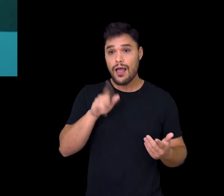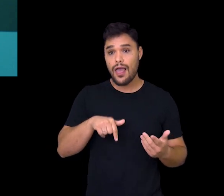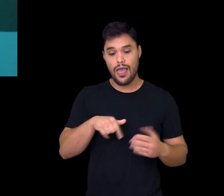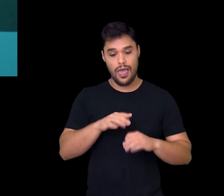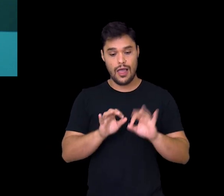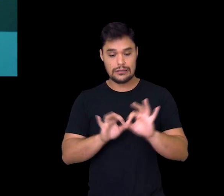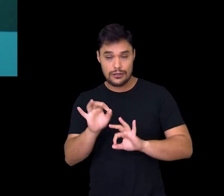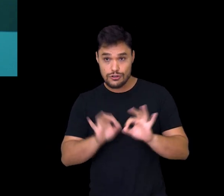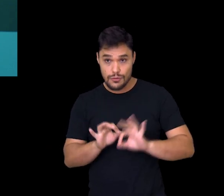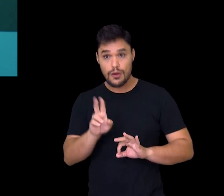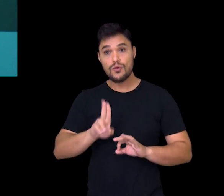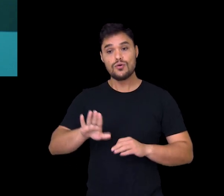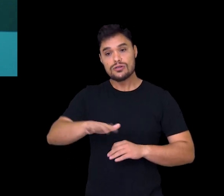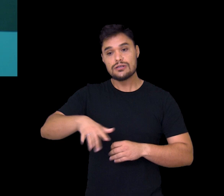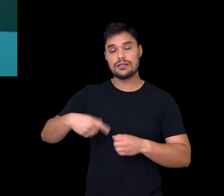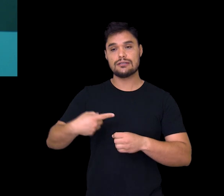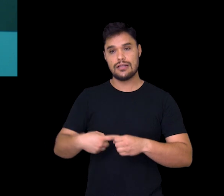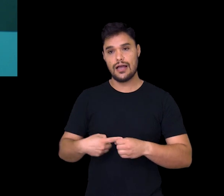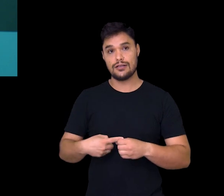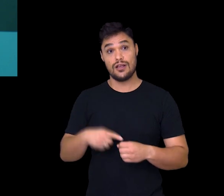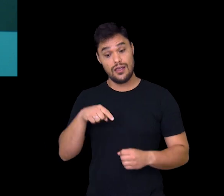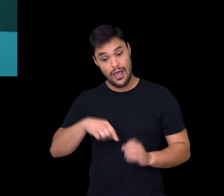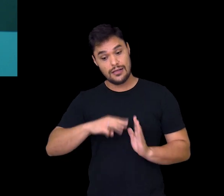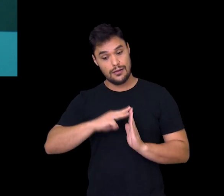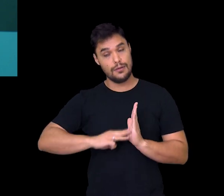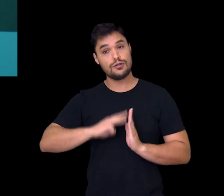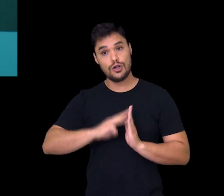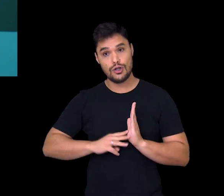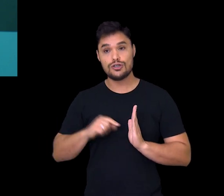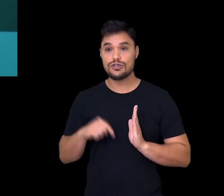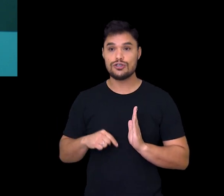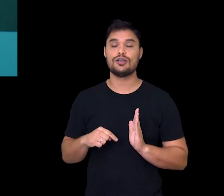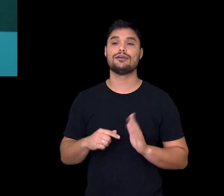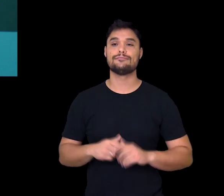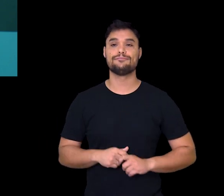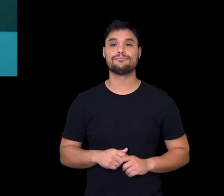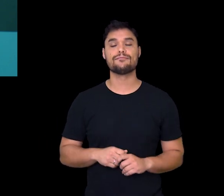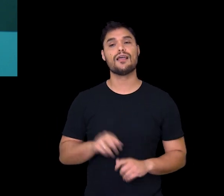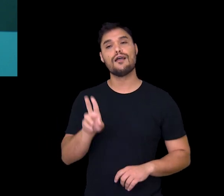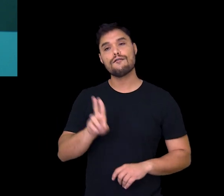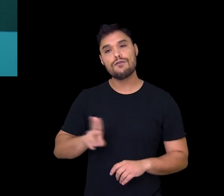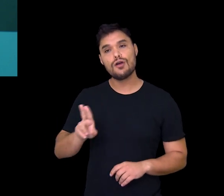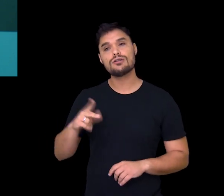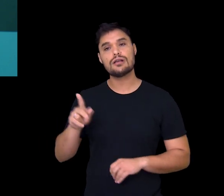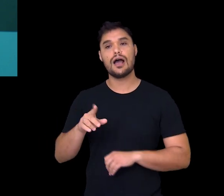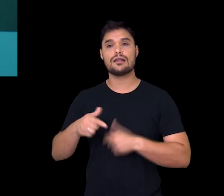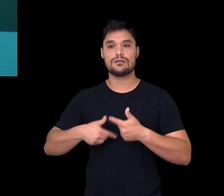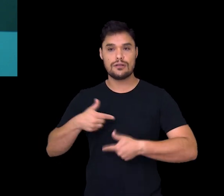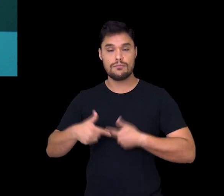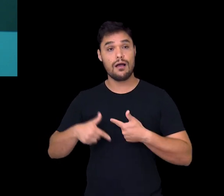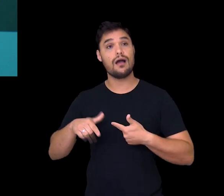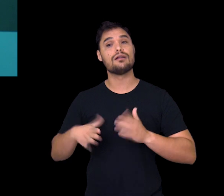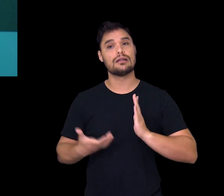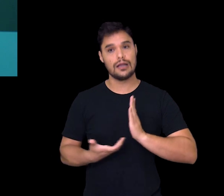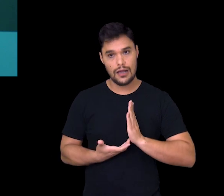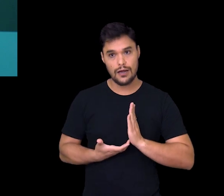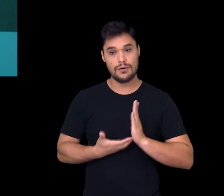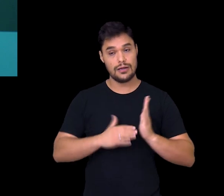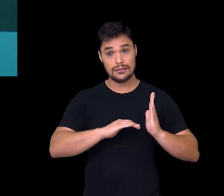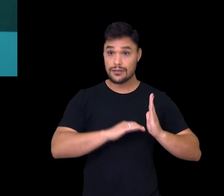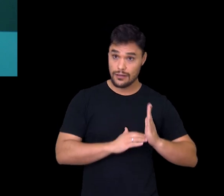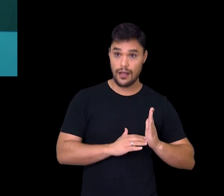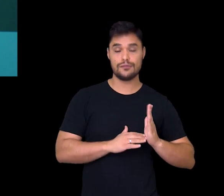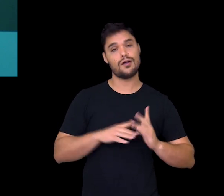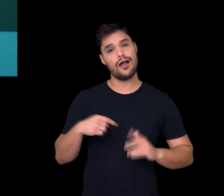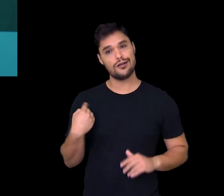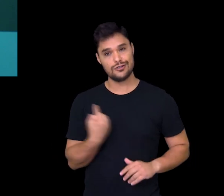em cidade. E essa metodologia foi aplicada num trabalho dele na Câmara e no Senado. Então, a gente tem hoje